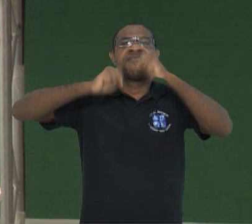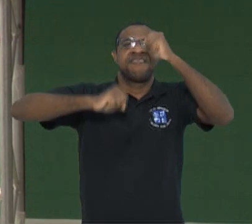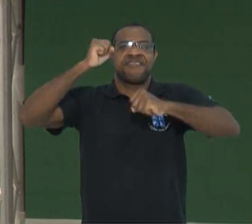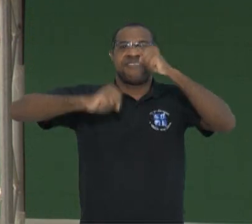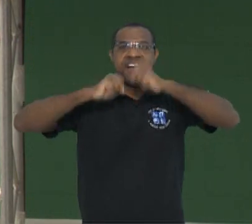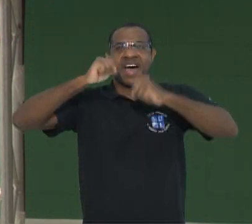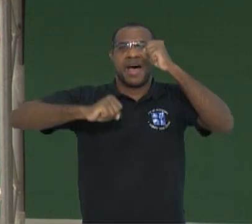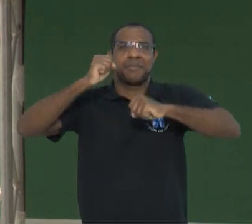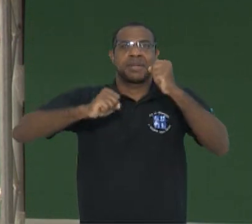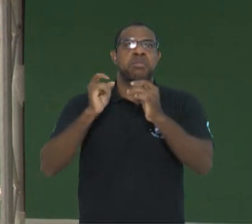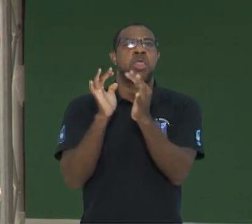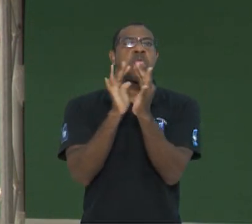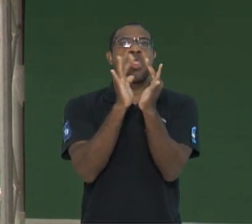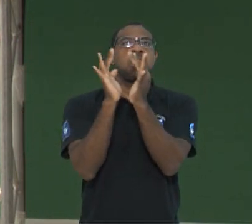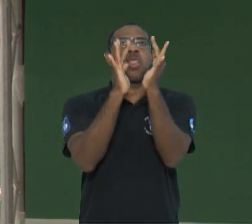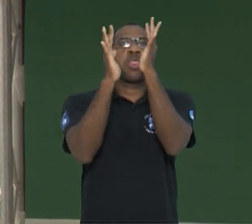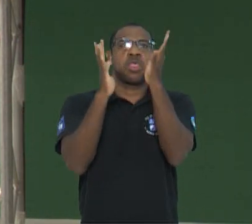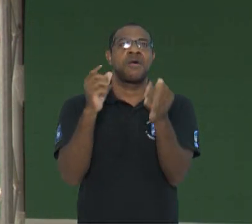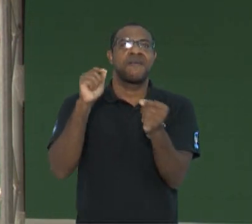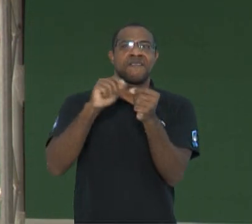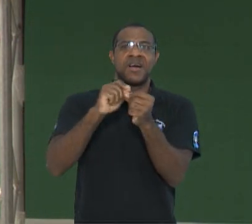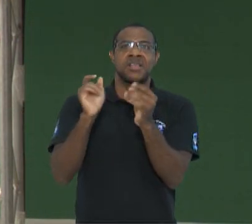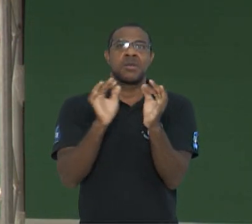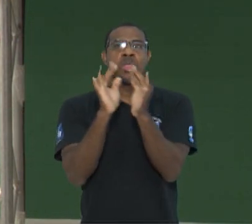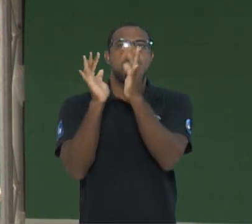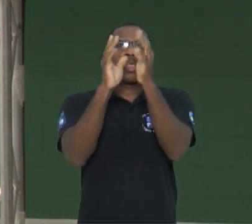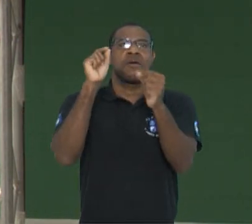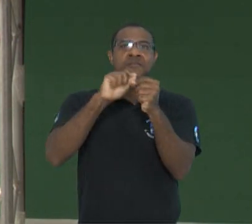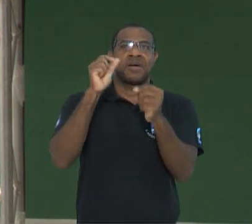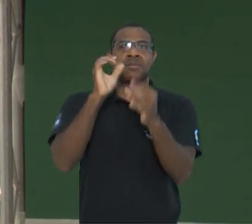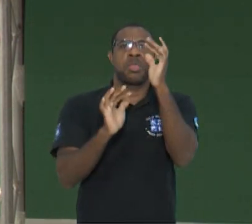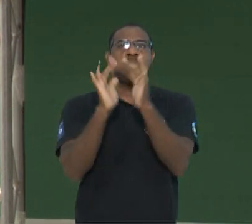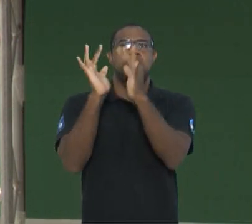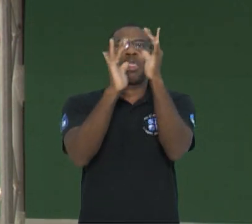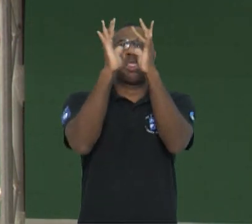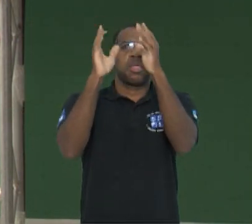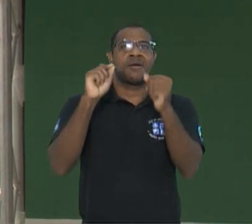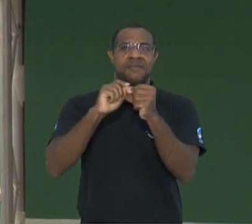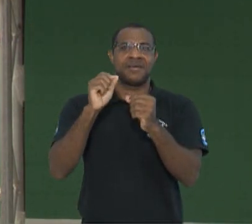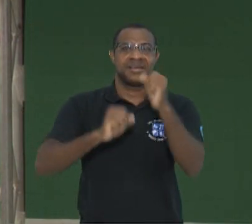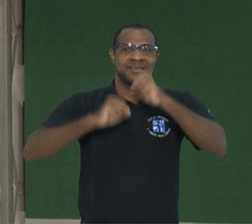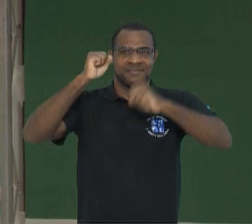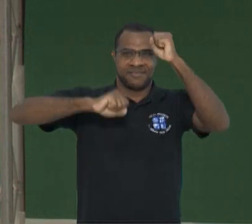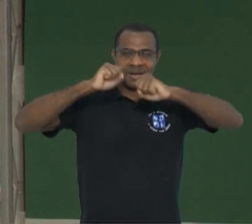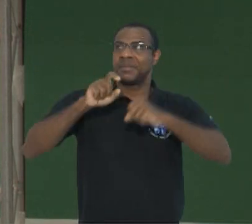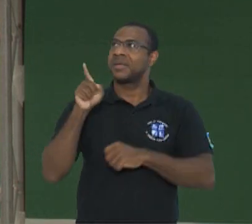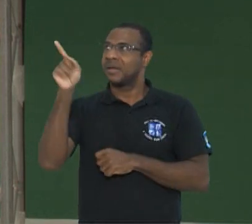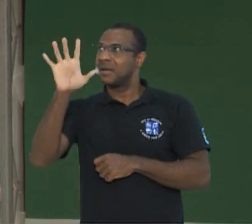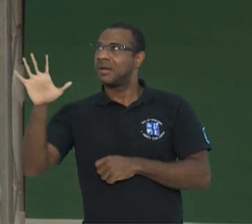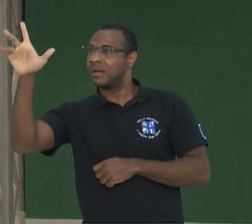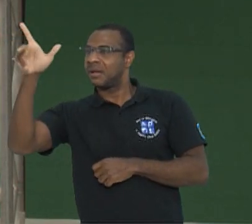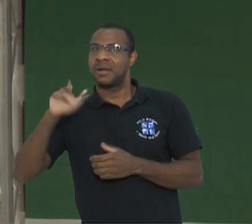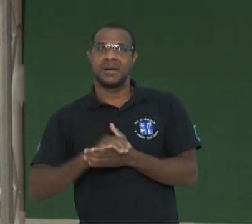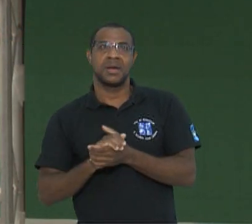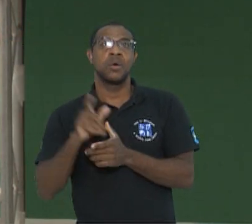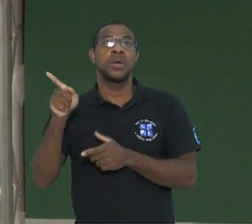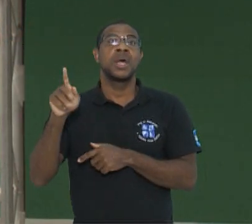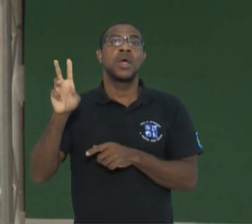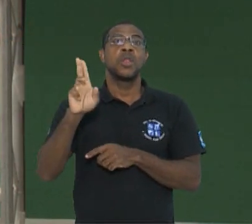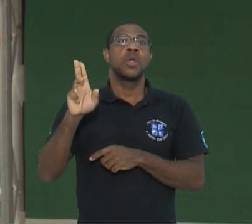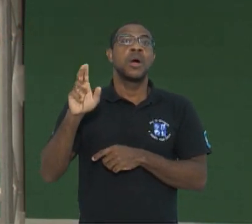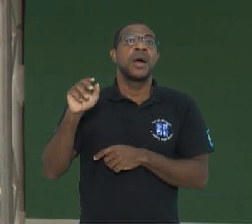uma explosão, algo nuclear aí, o negócio vai pegar fogo. Então, para